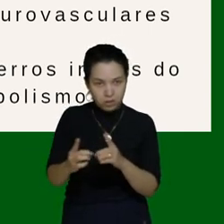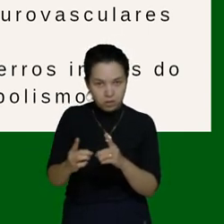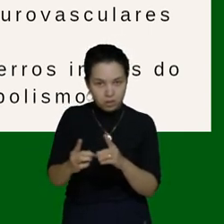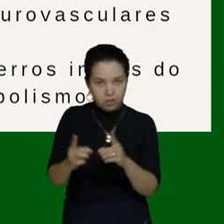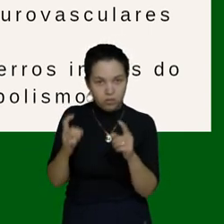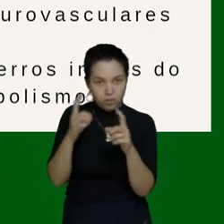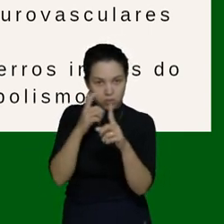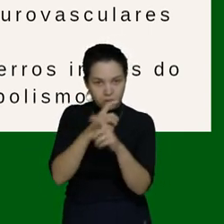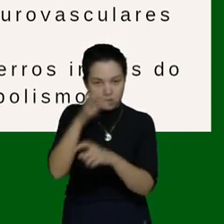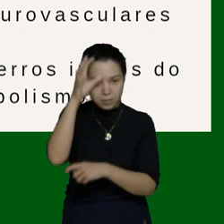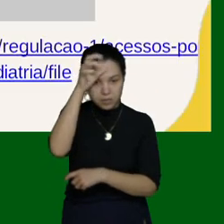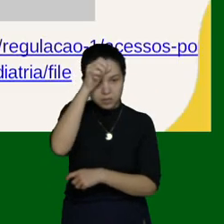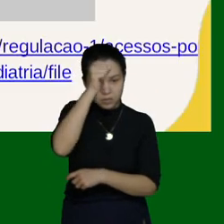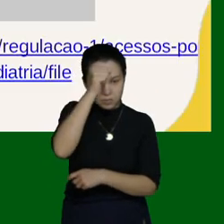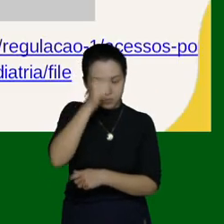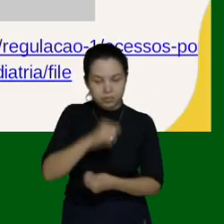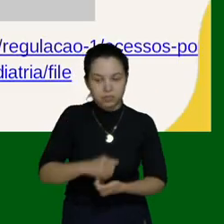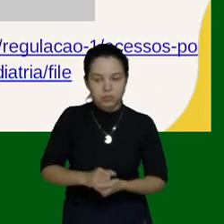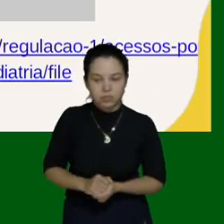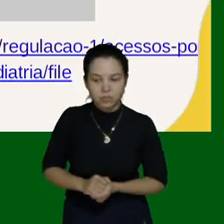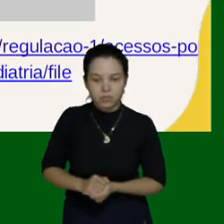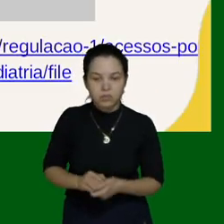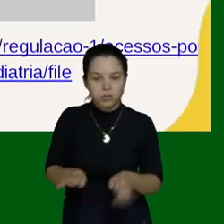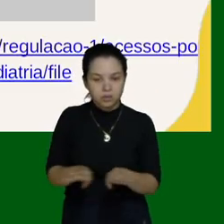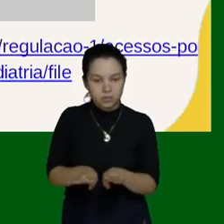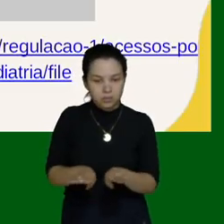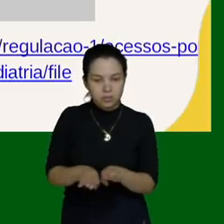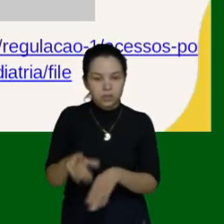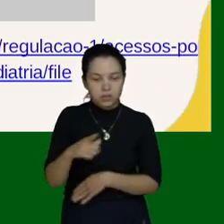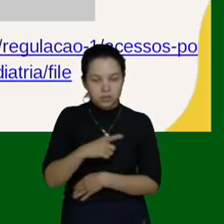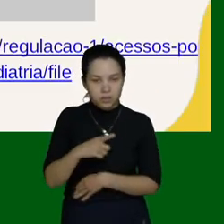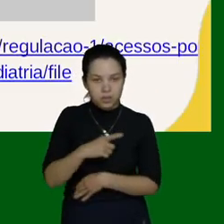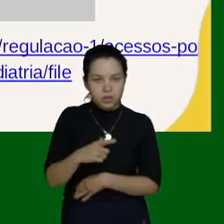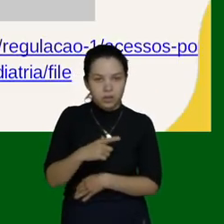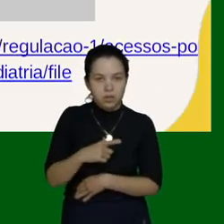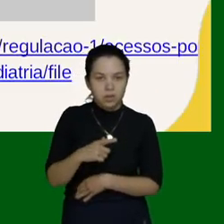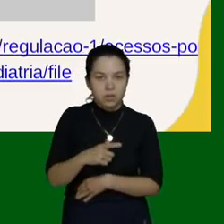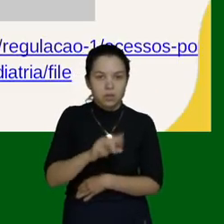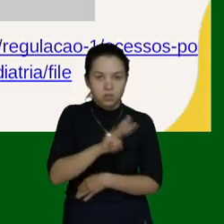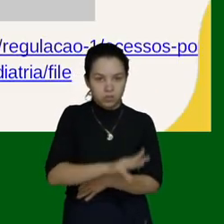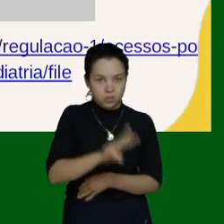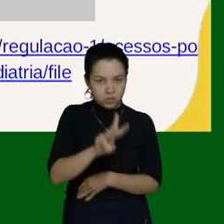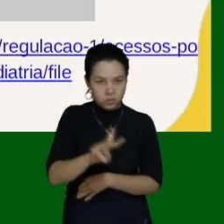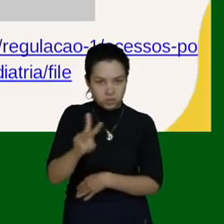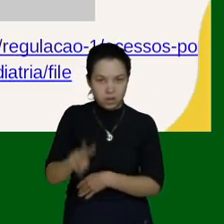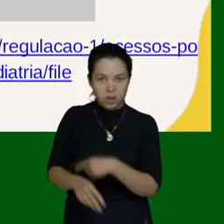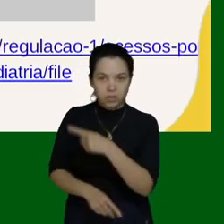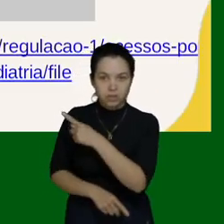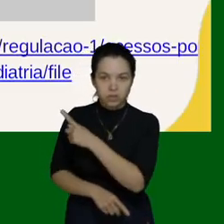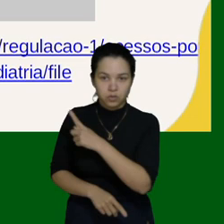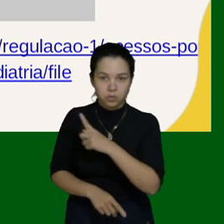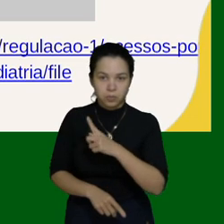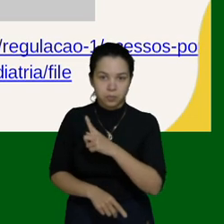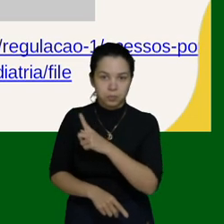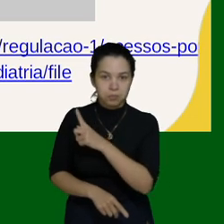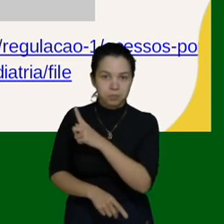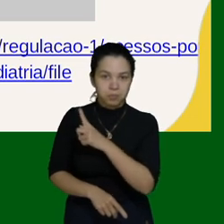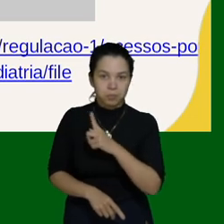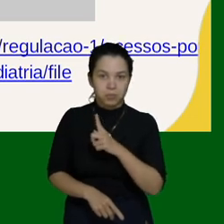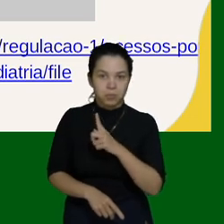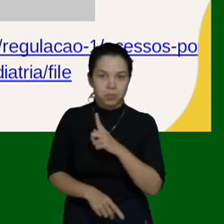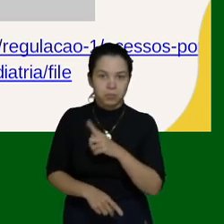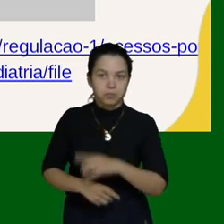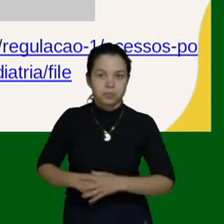tá inclusive existe aqui no site do HU uma web palestra também do